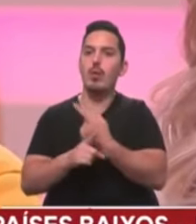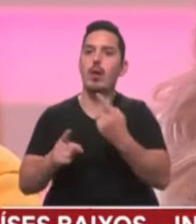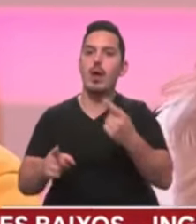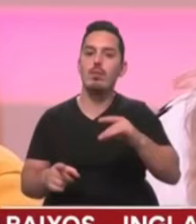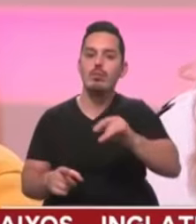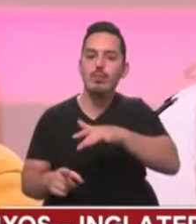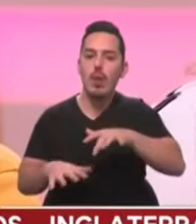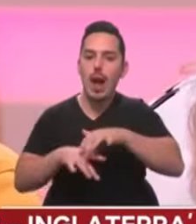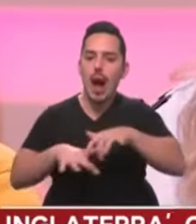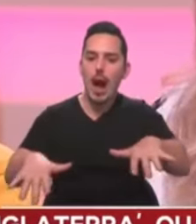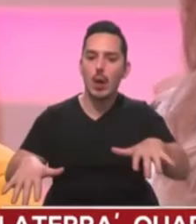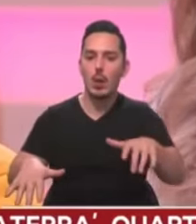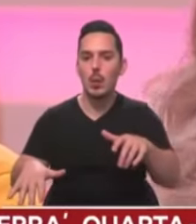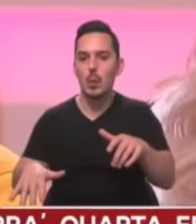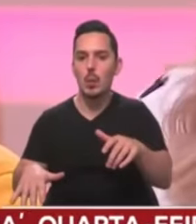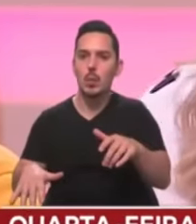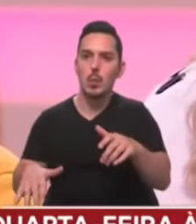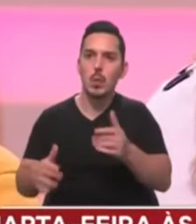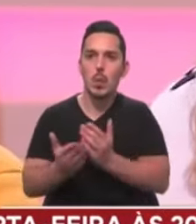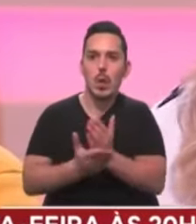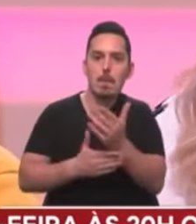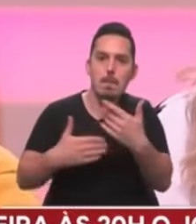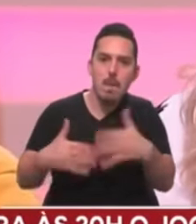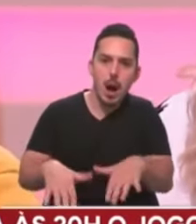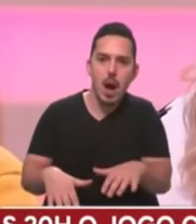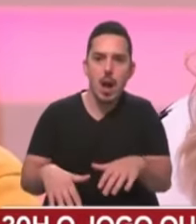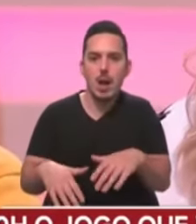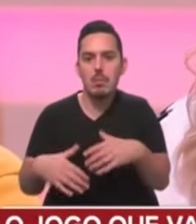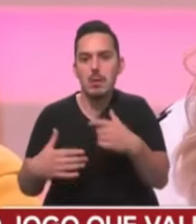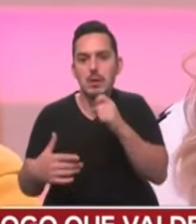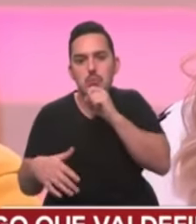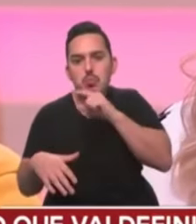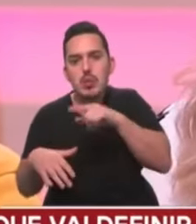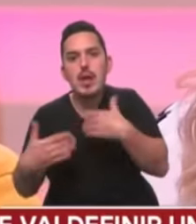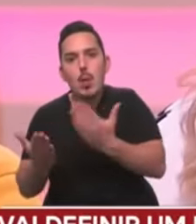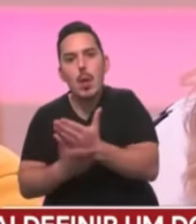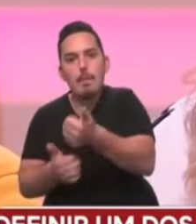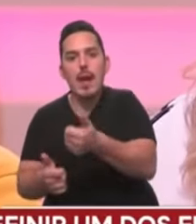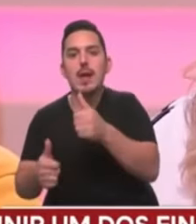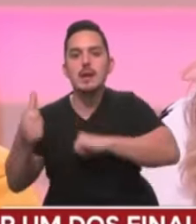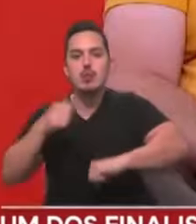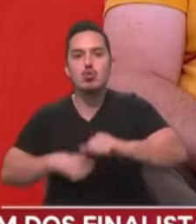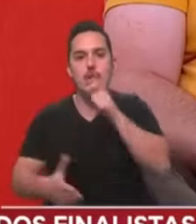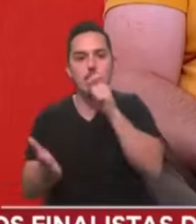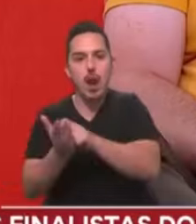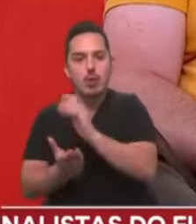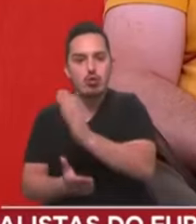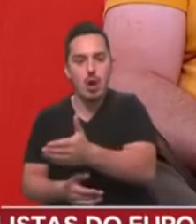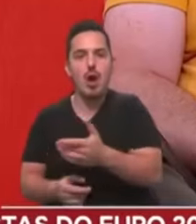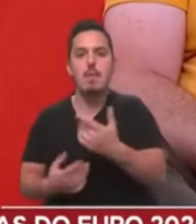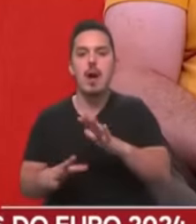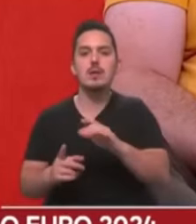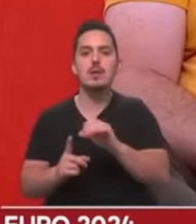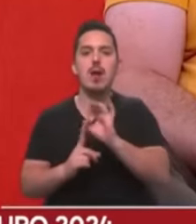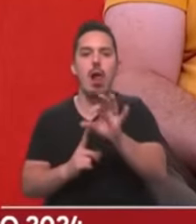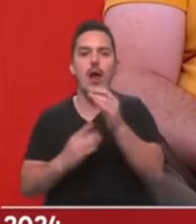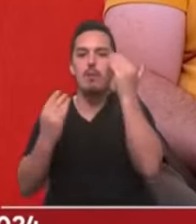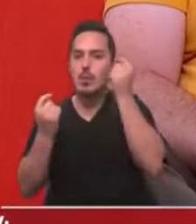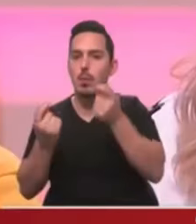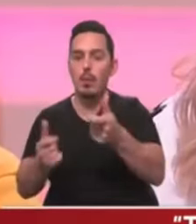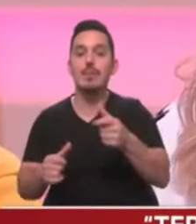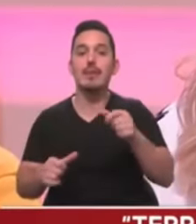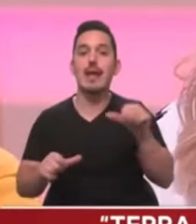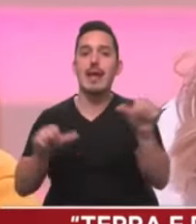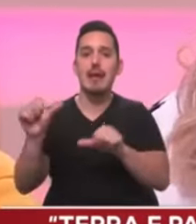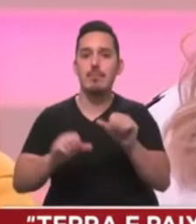cancro até a correr mal, até poderia correr bem, e ela tinha uma cirurgia já marcada, Portanto, havia porque bons sinais, é o que está a dizer, não é? a quimioterapia